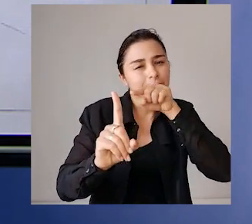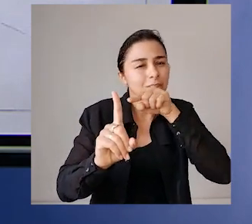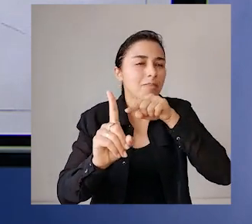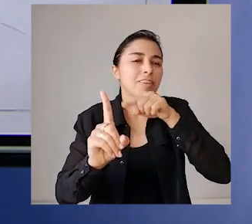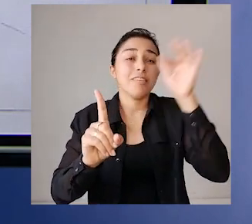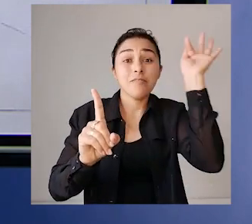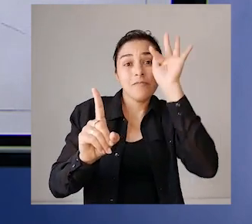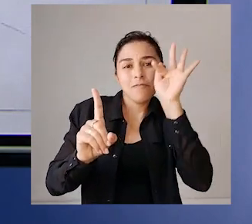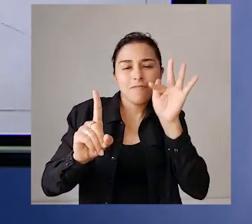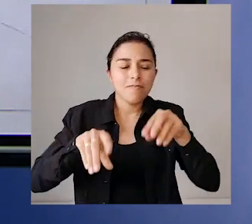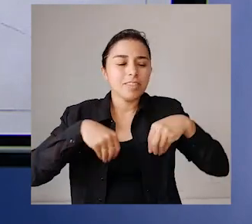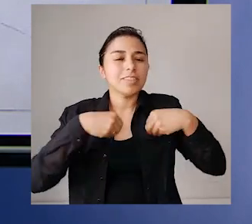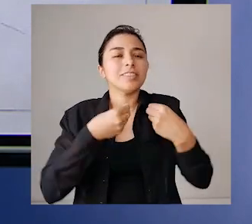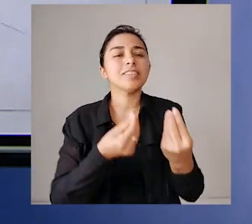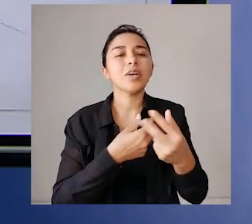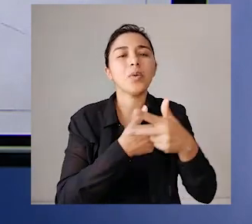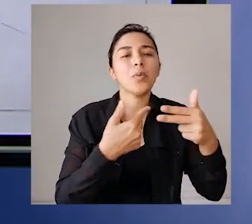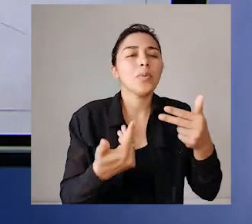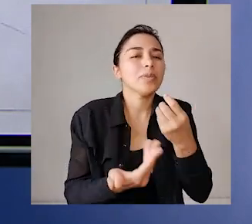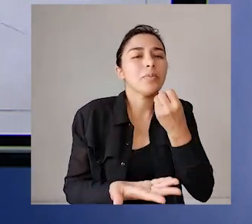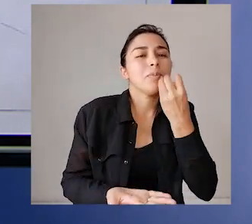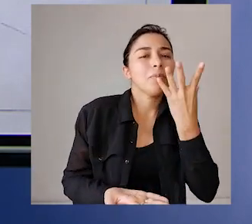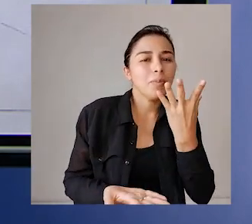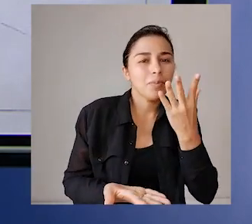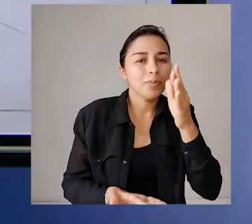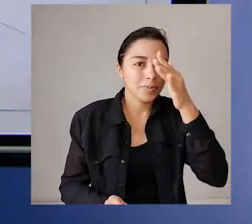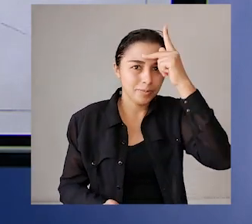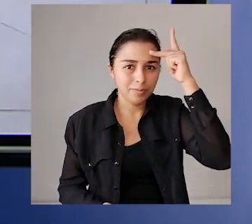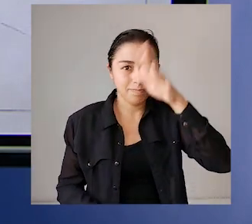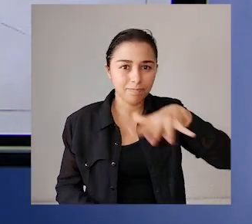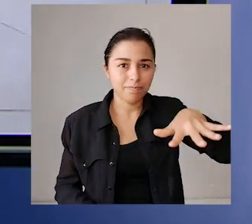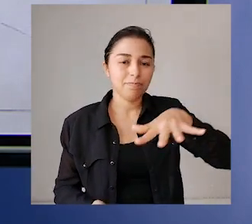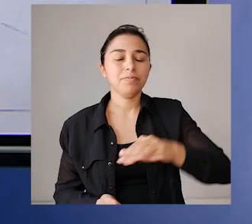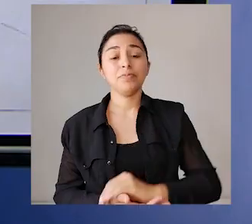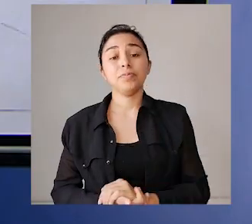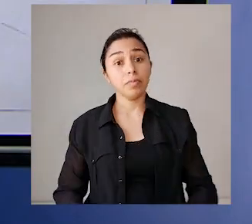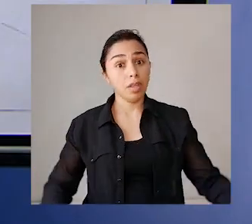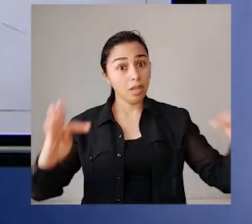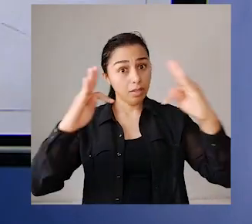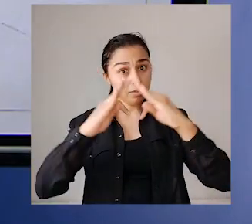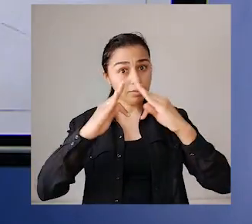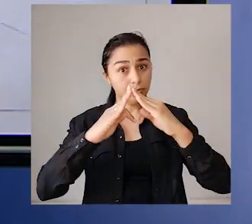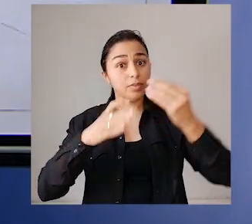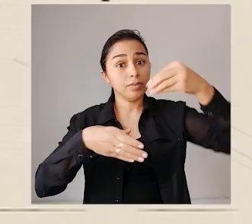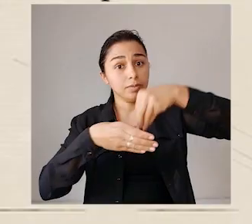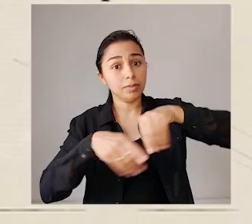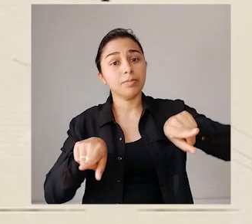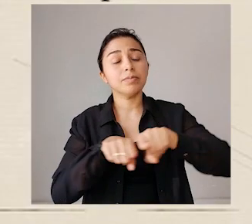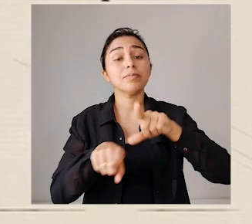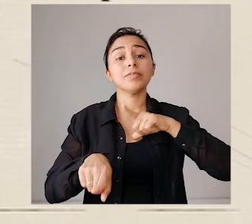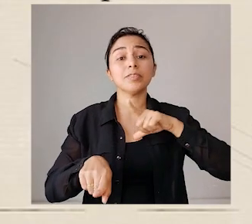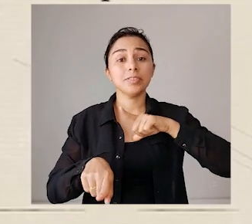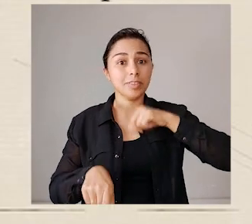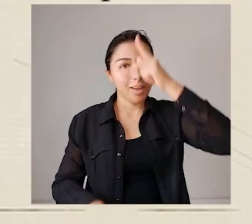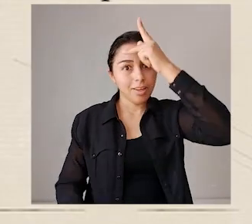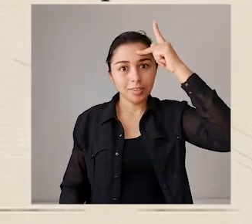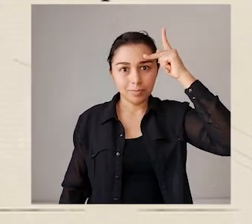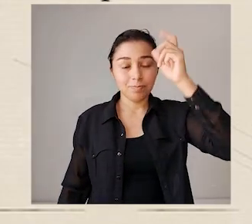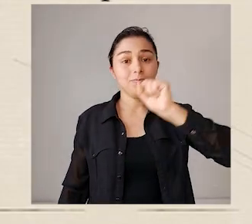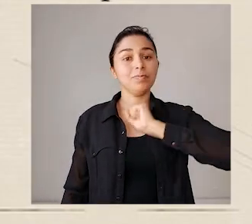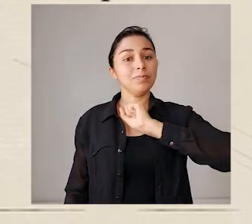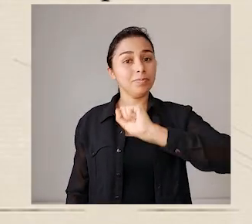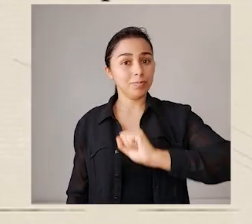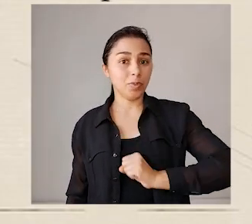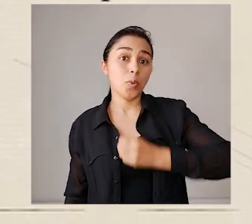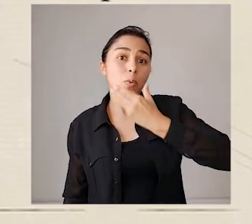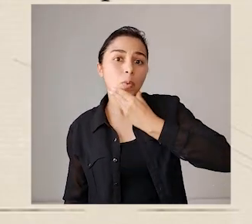e receber em troca deles coisas positivas, tá? Nesses templos também tinham os sacerdotes